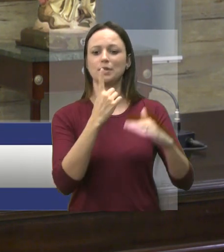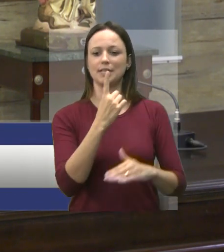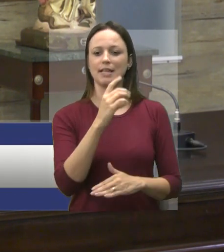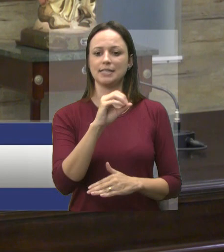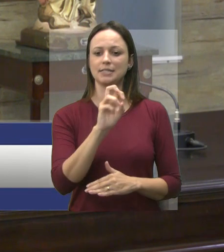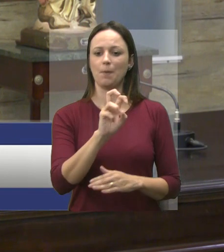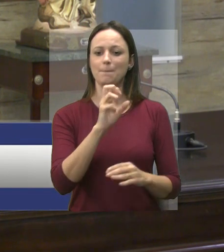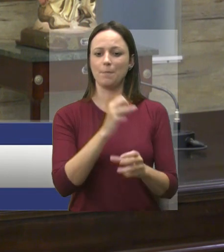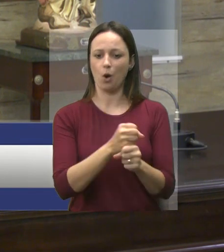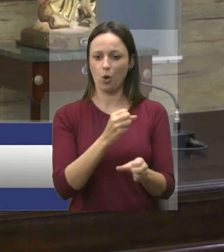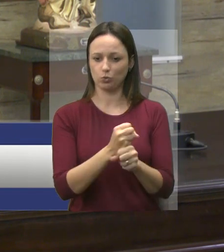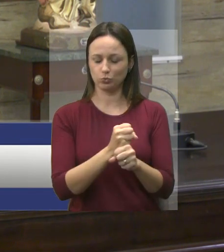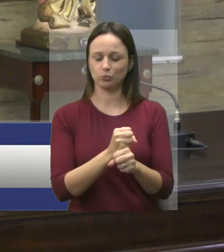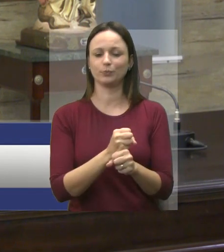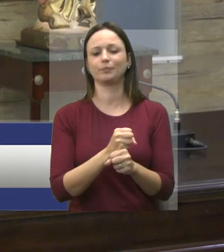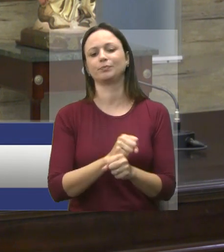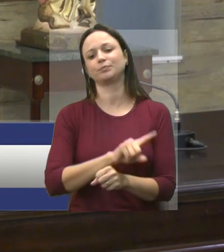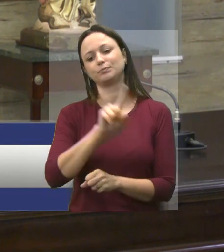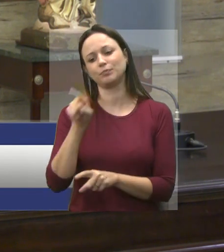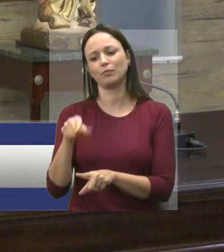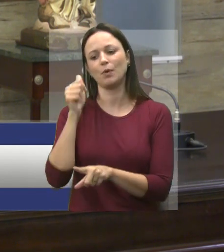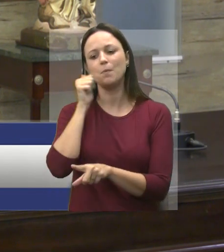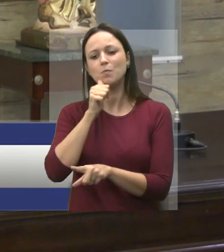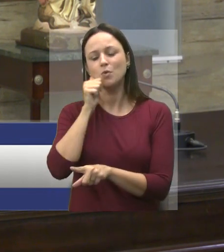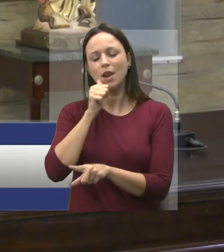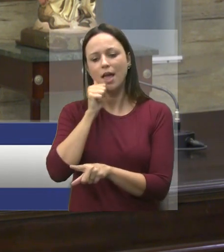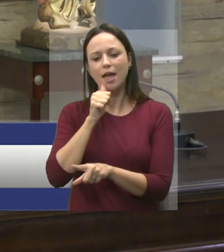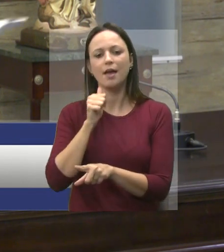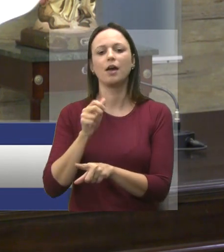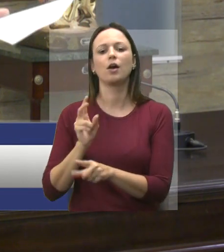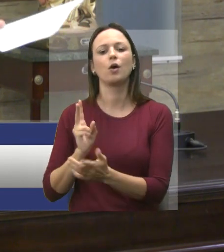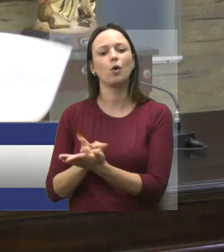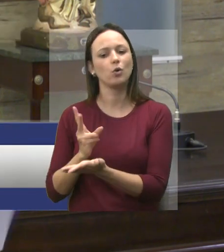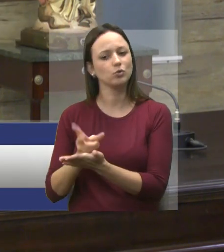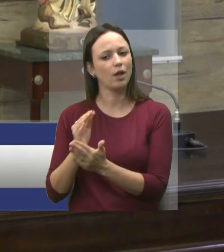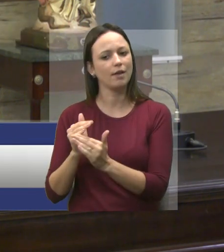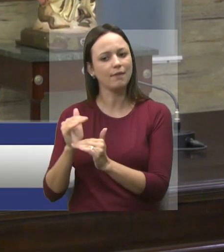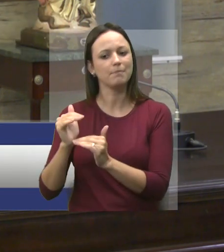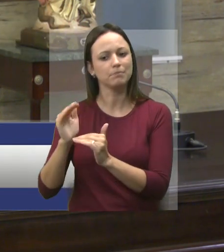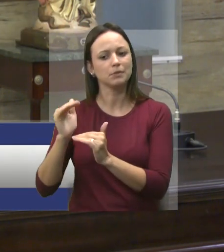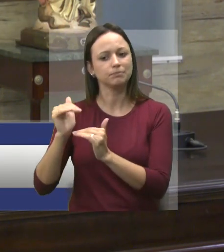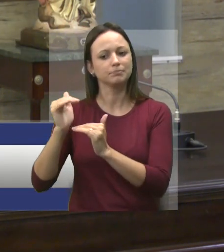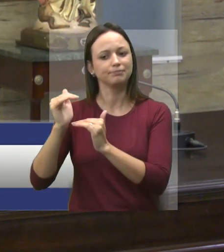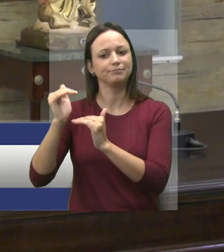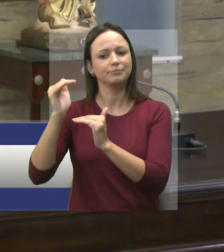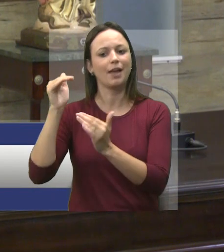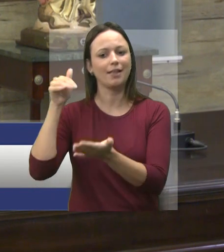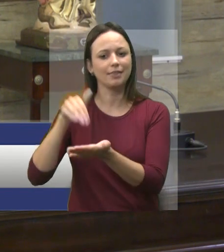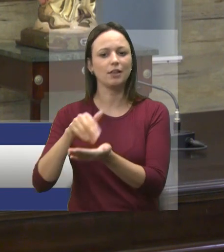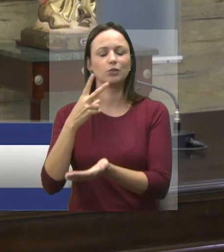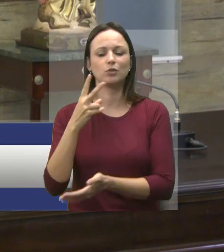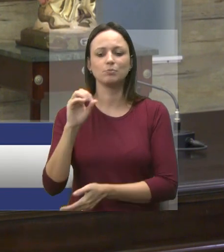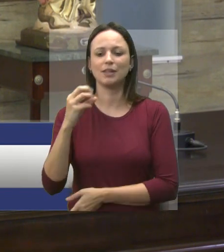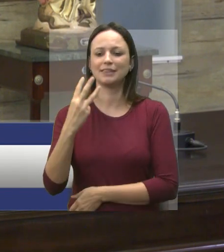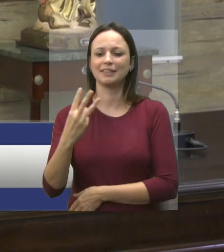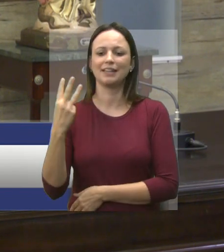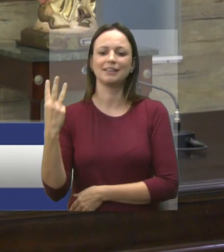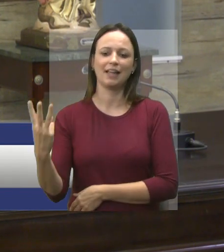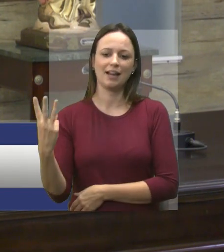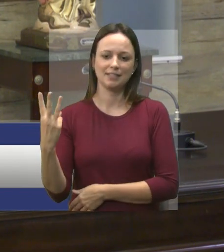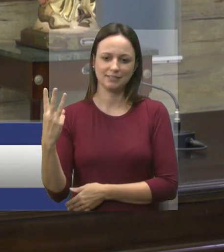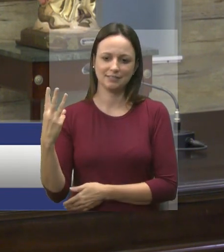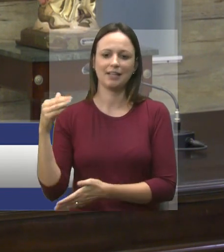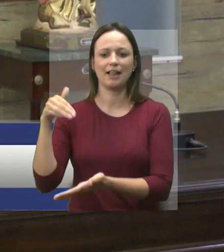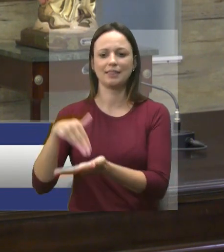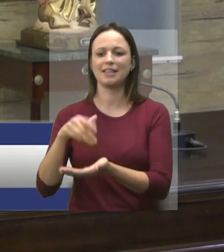pontos, e para mulheres vai continuar aumentando até 2033, que é quando vão completar os